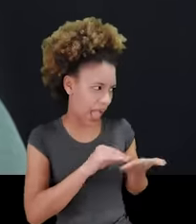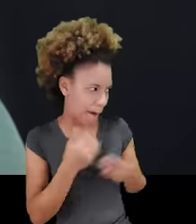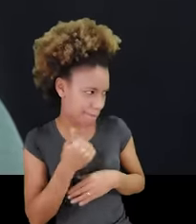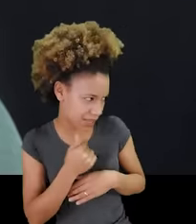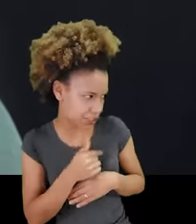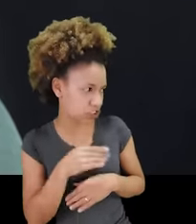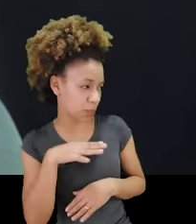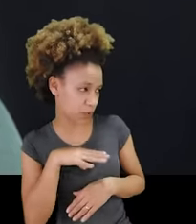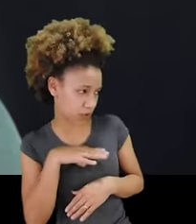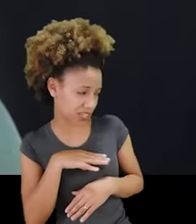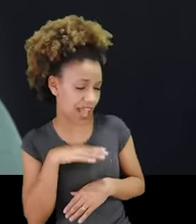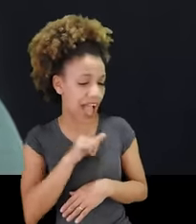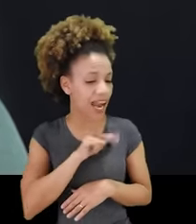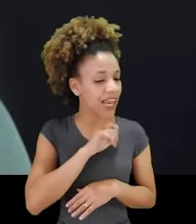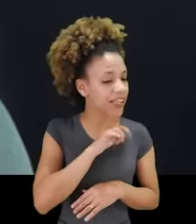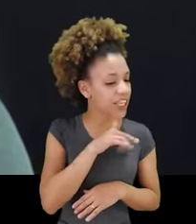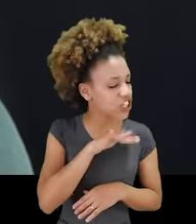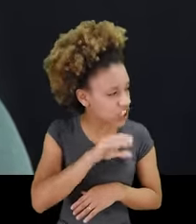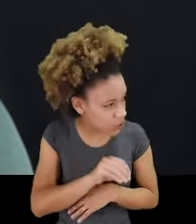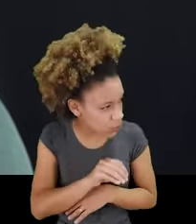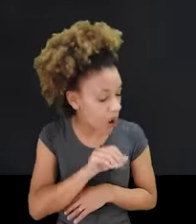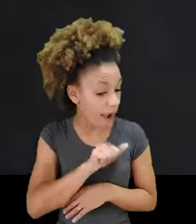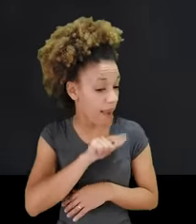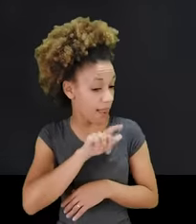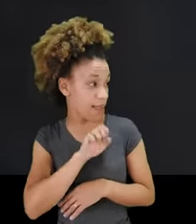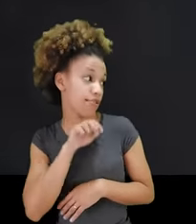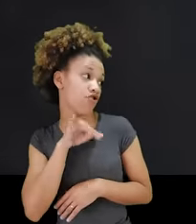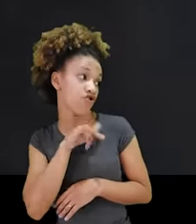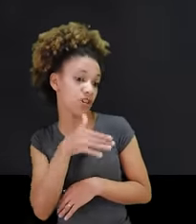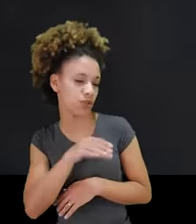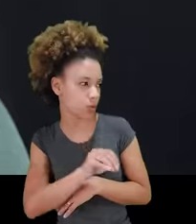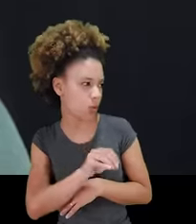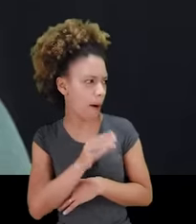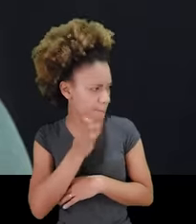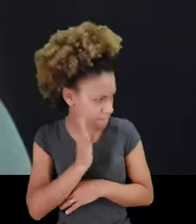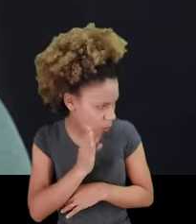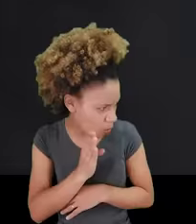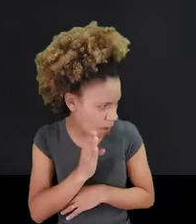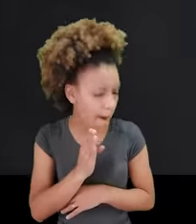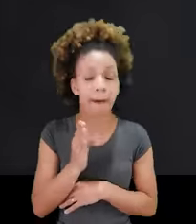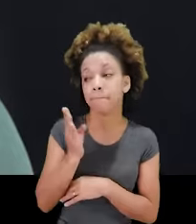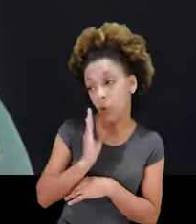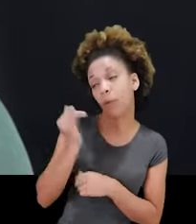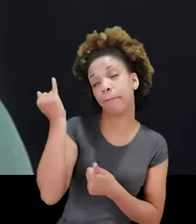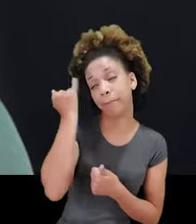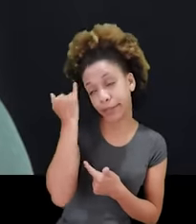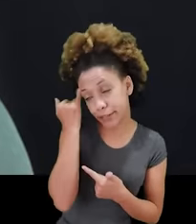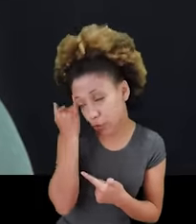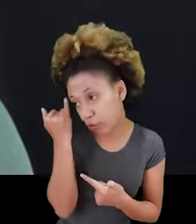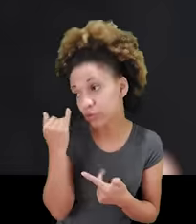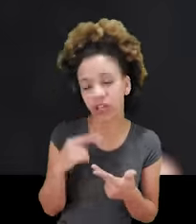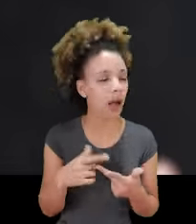português de vocês é o alentejano como burro, seria mais ou menos burro, isso? Preguiçoso. Preguiçoso. Preguiçoso, sim. Que é o nosso, que é o